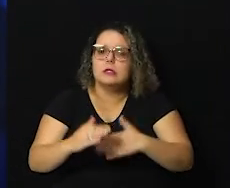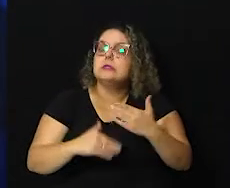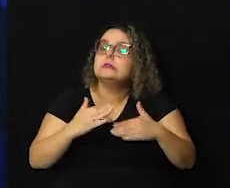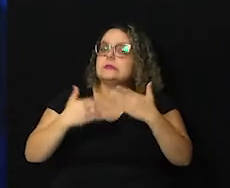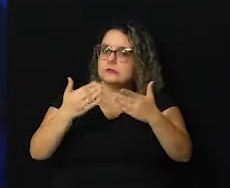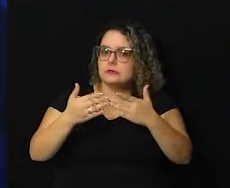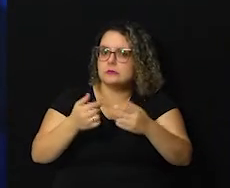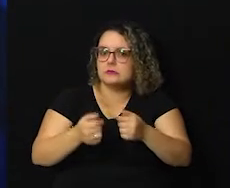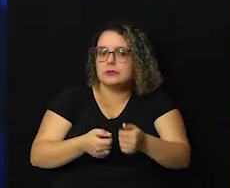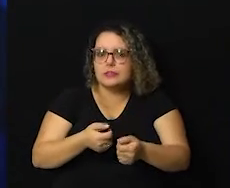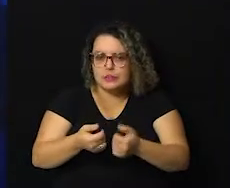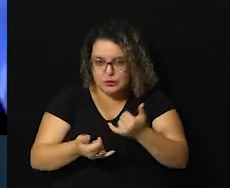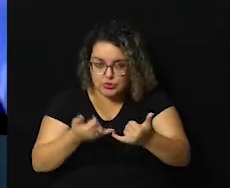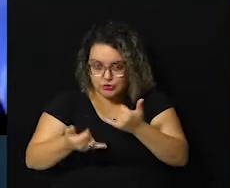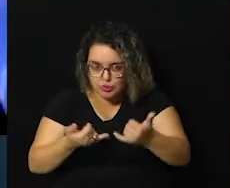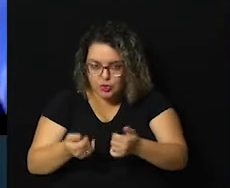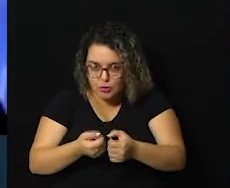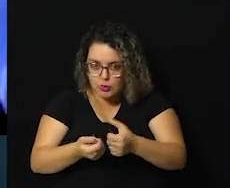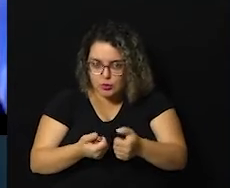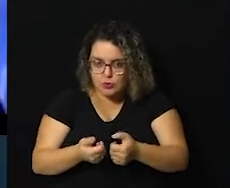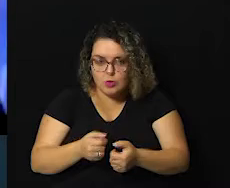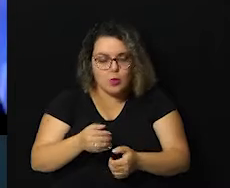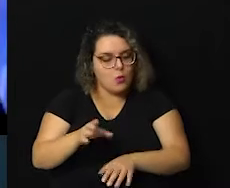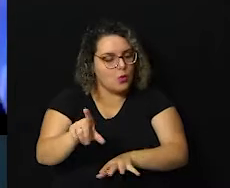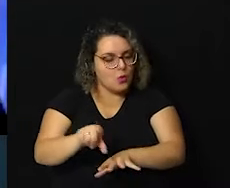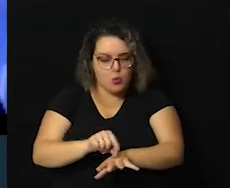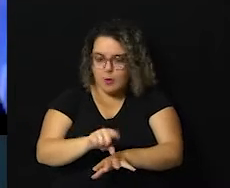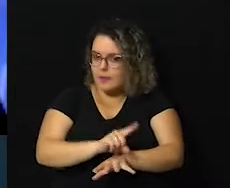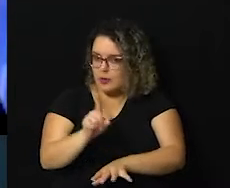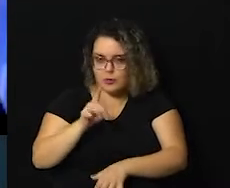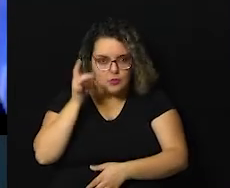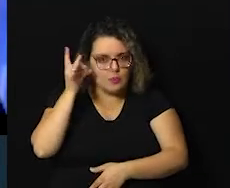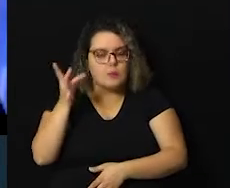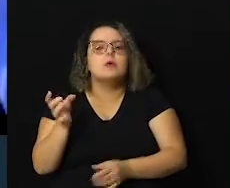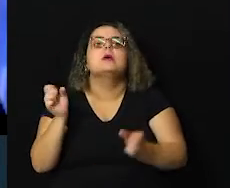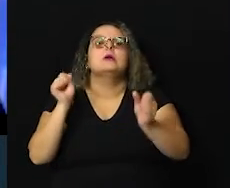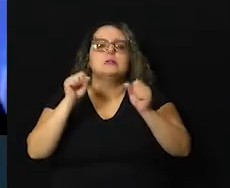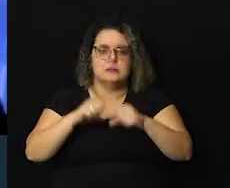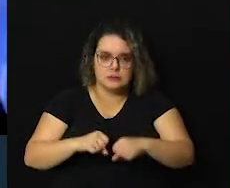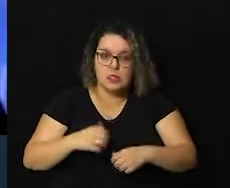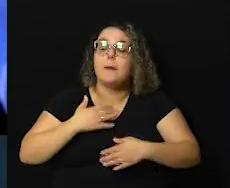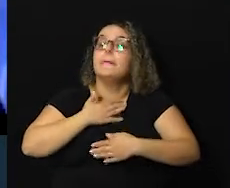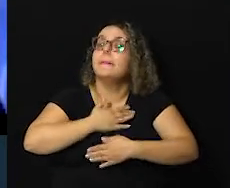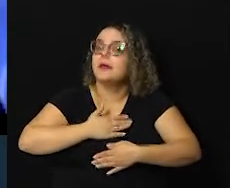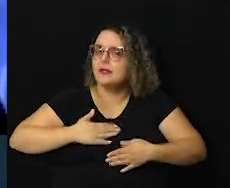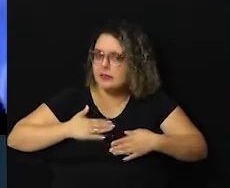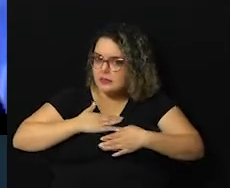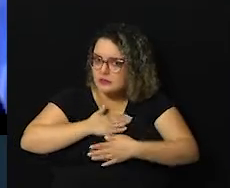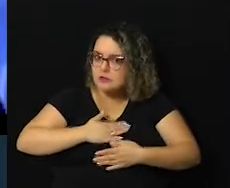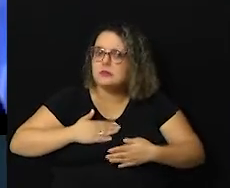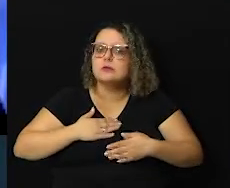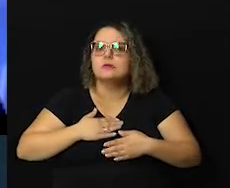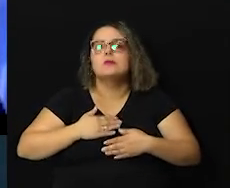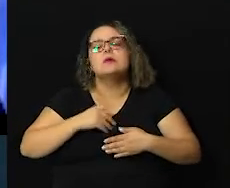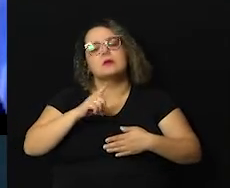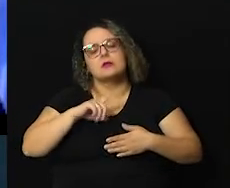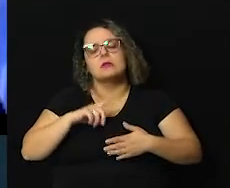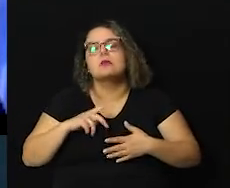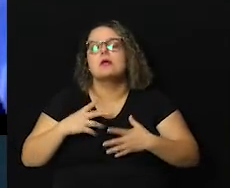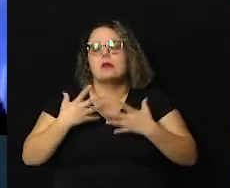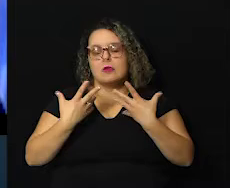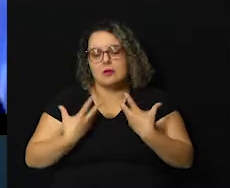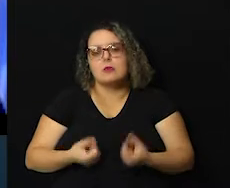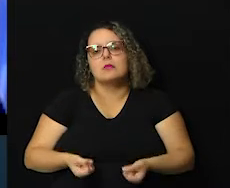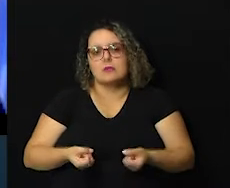e desenvolver jogos o caminho não é fácil mas ele é sim bastante prazeroso e bastante